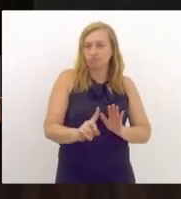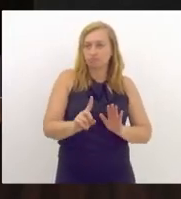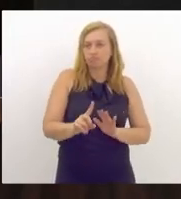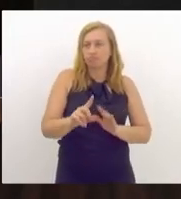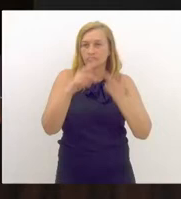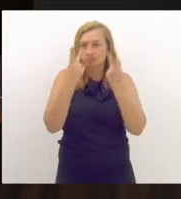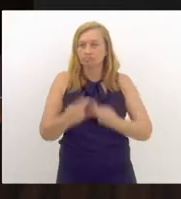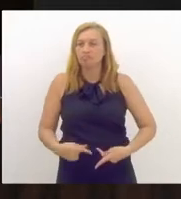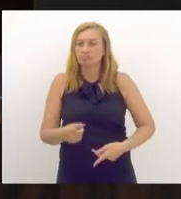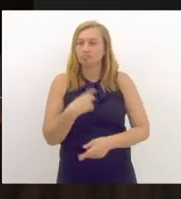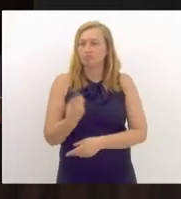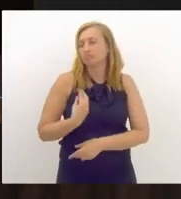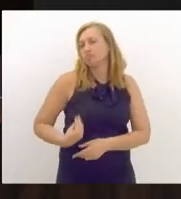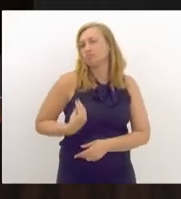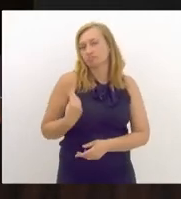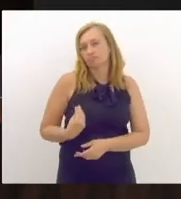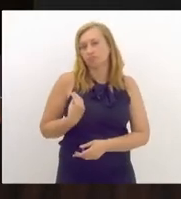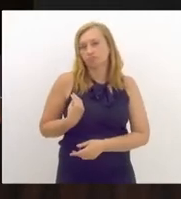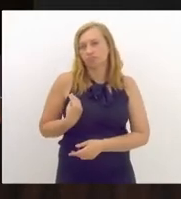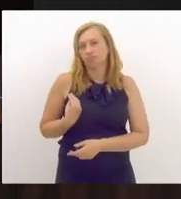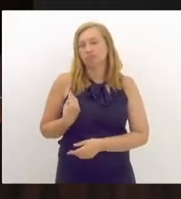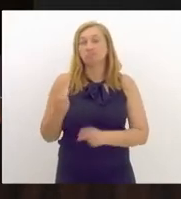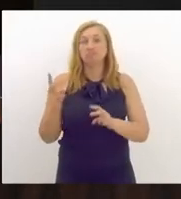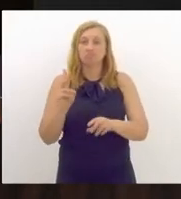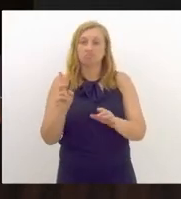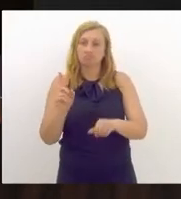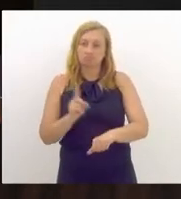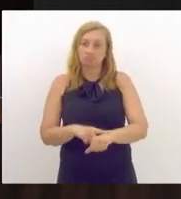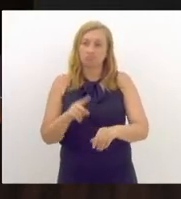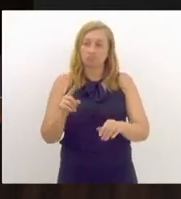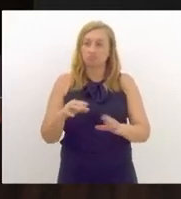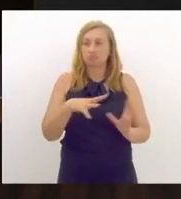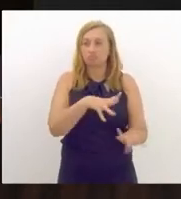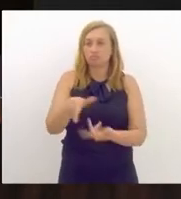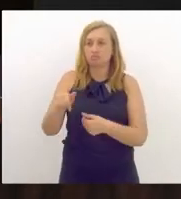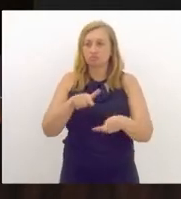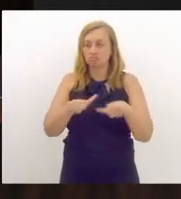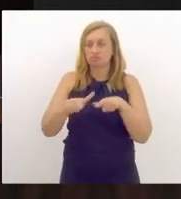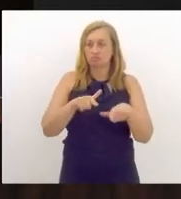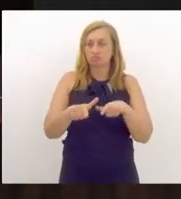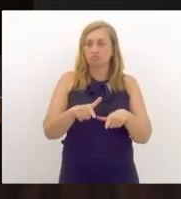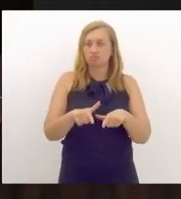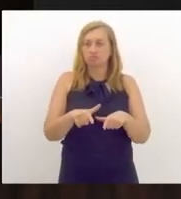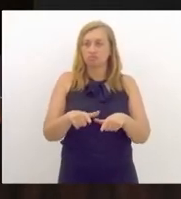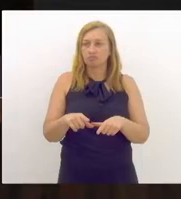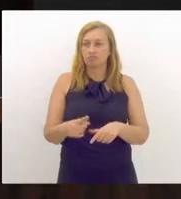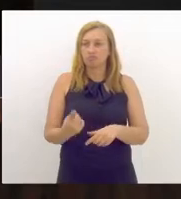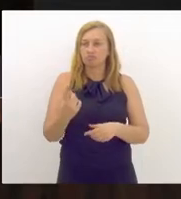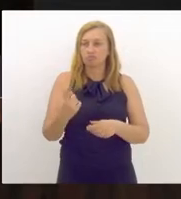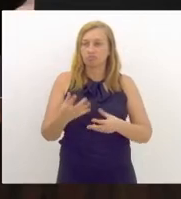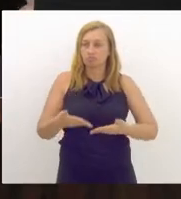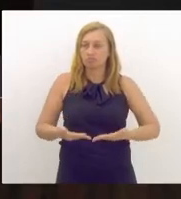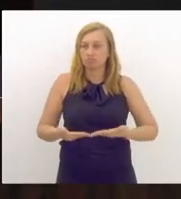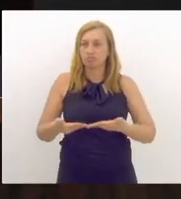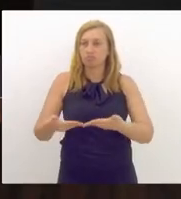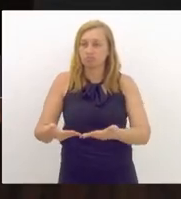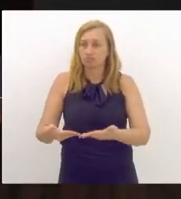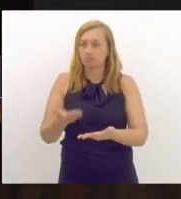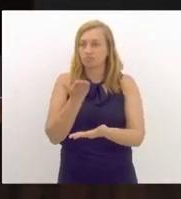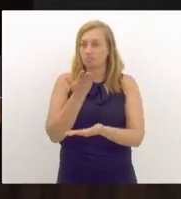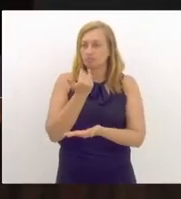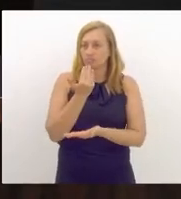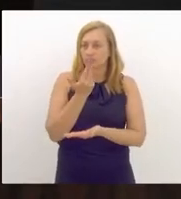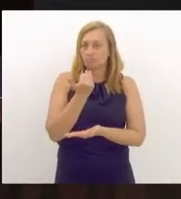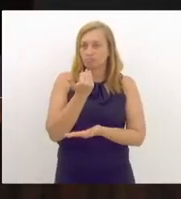vivemos nessa nesse tempo no mundo do trabalho onde o entregador entrega comida